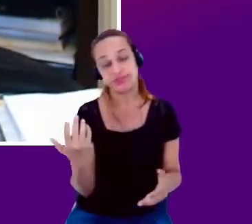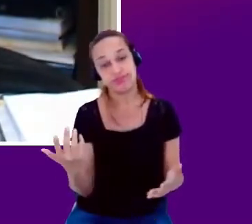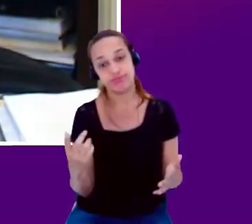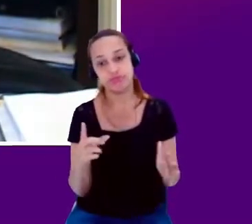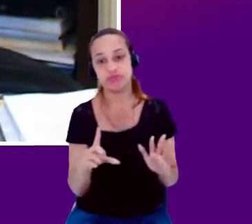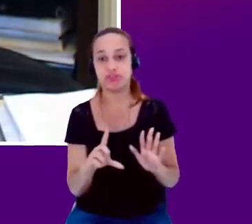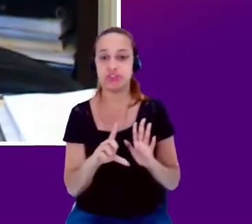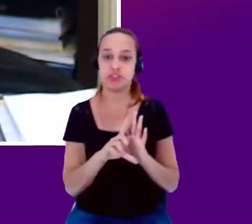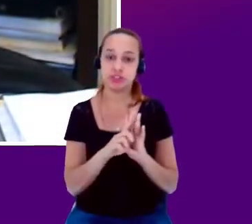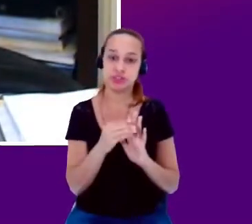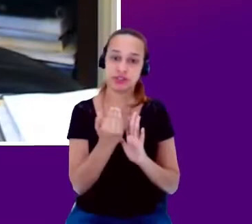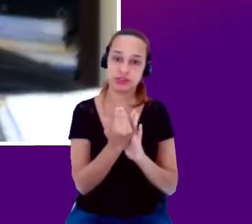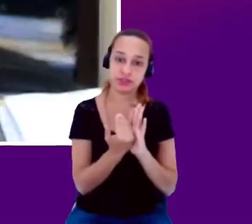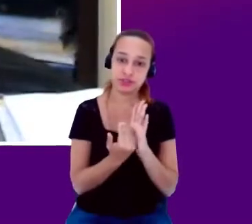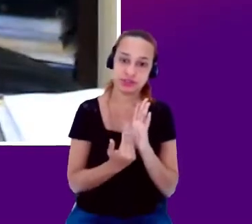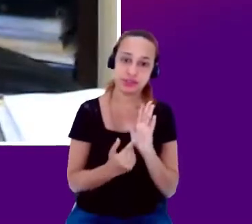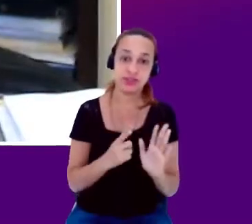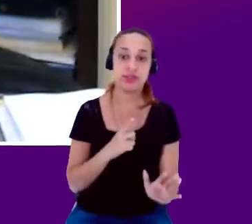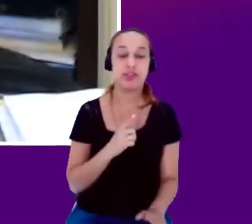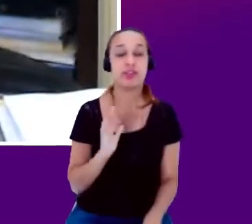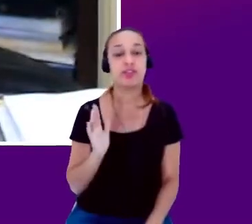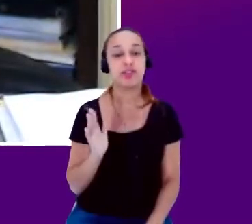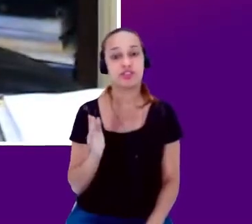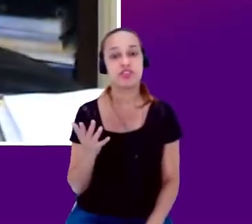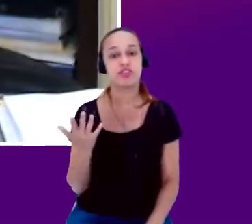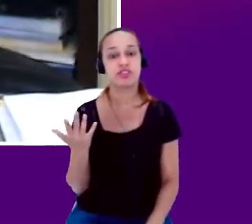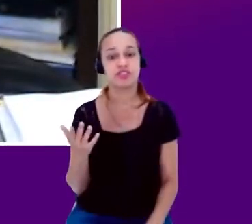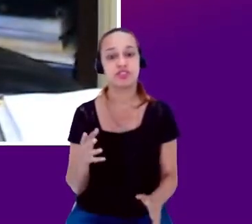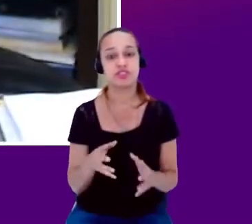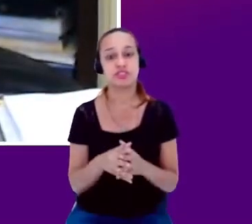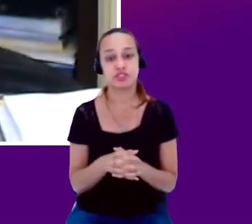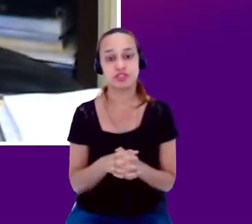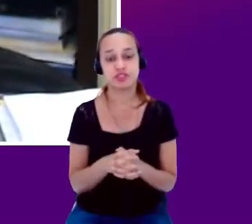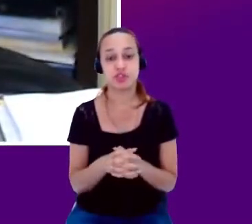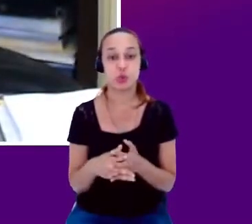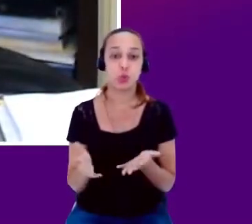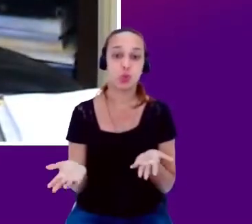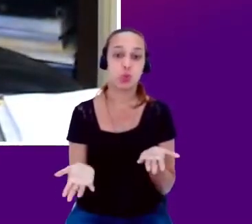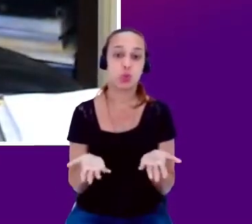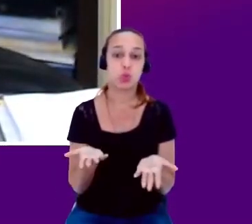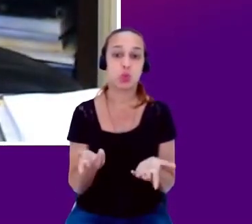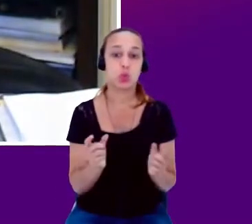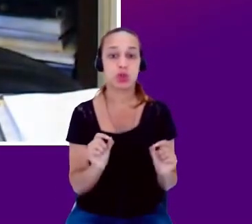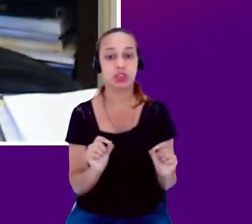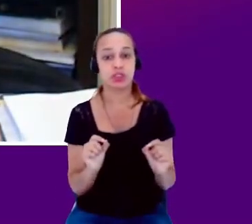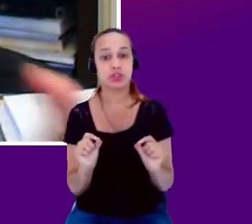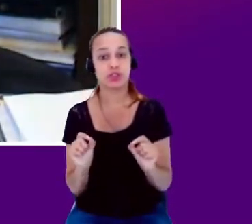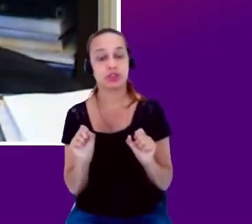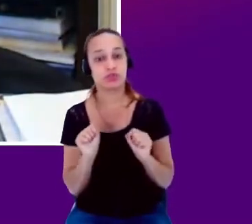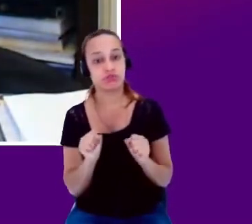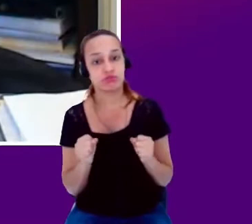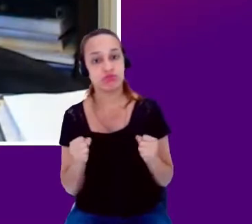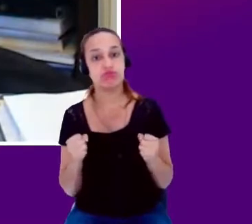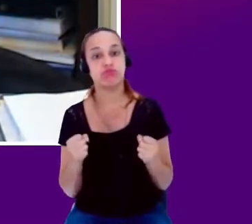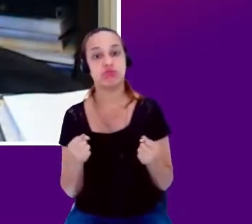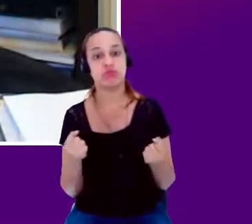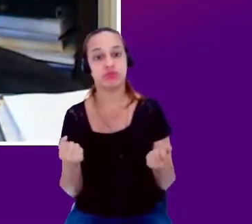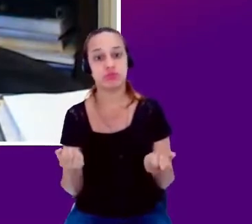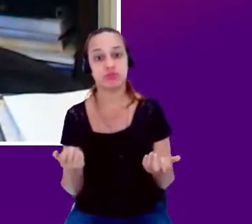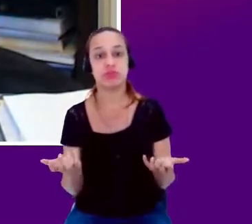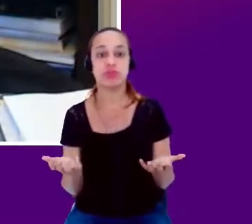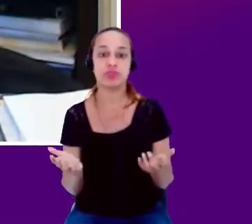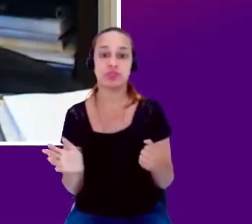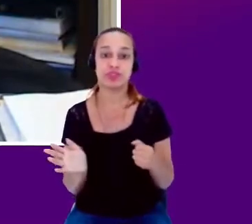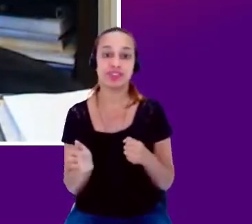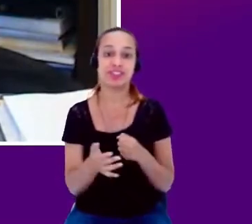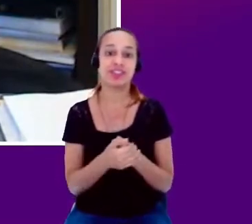regulação já existente dos seguros cuida disso com muita intensidade, tentando preservar ao máximo a